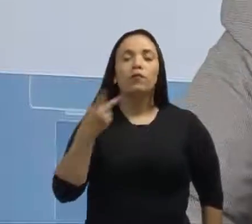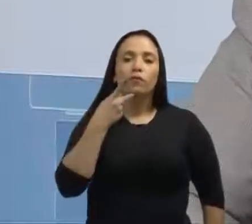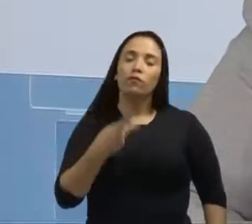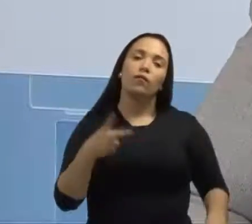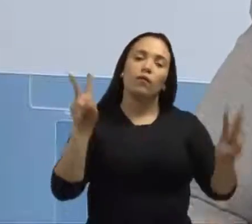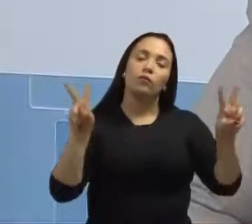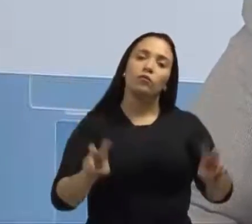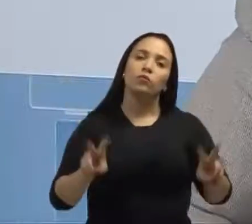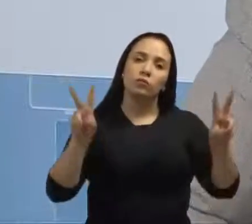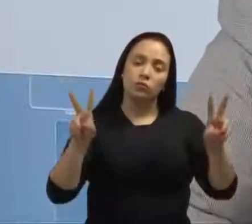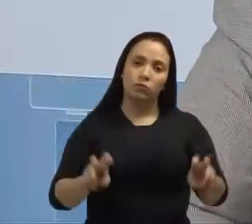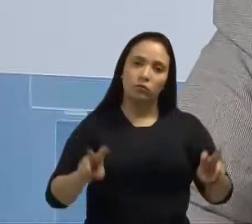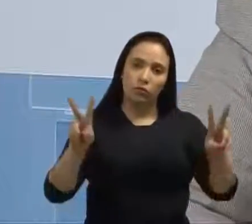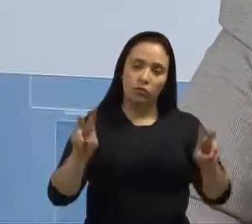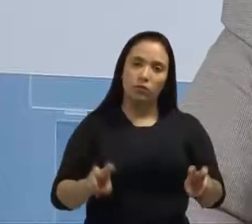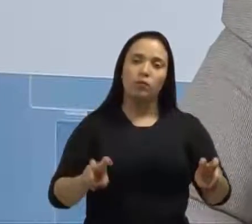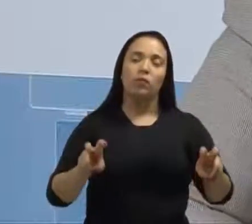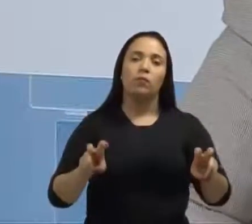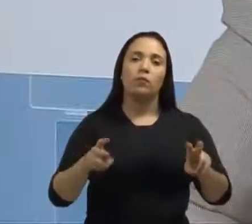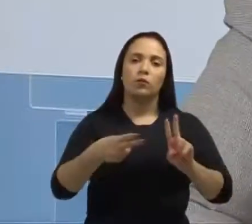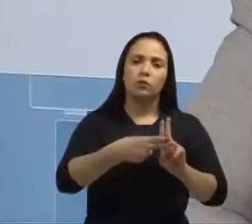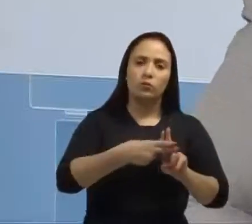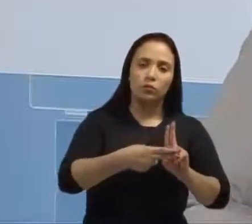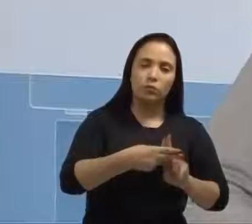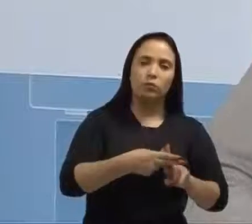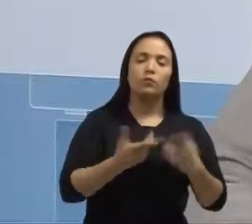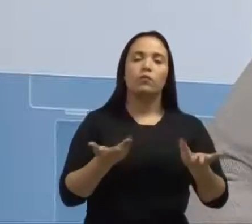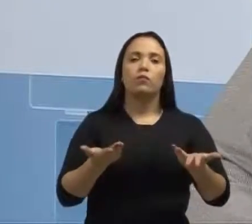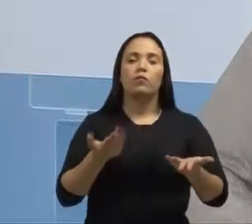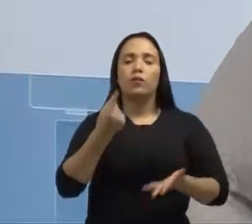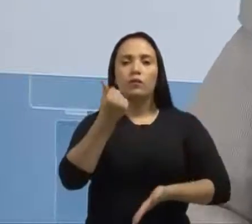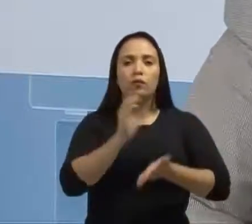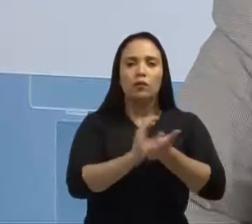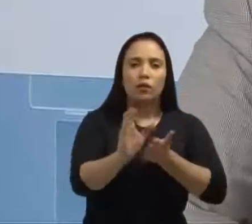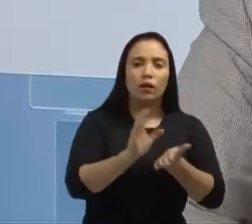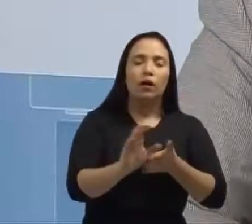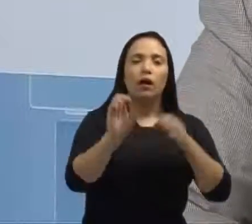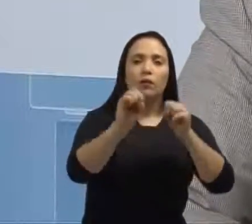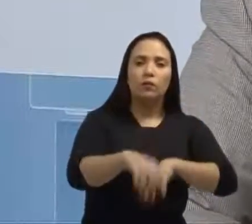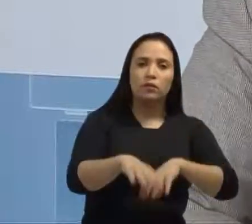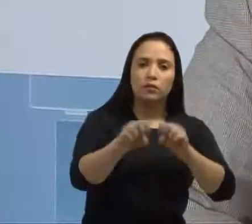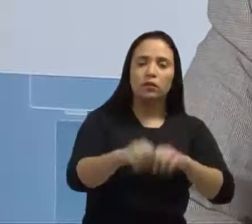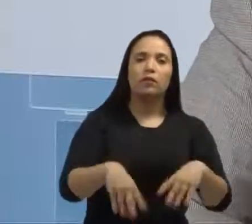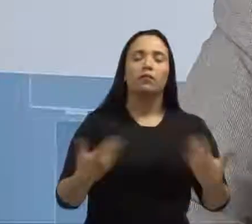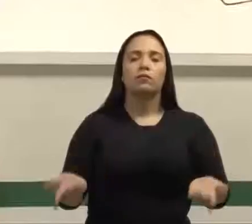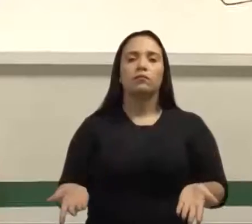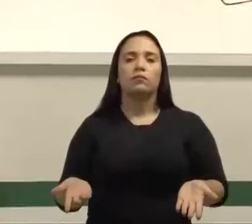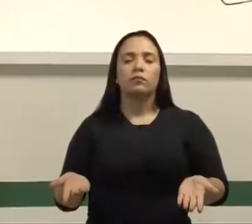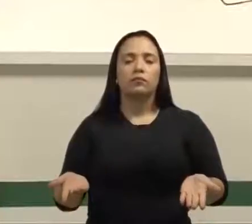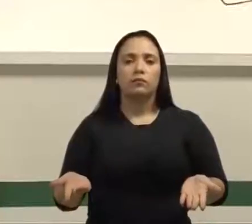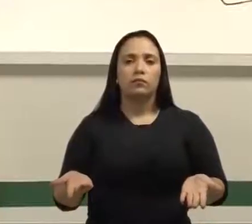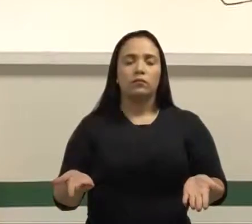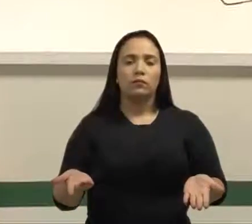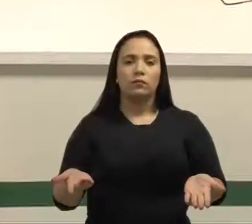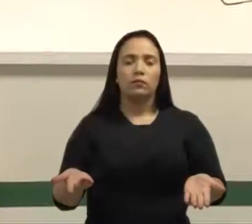falou tanto em um sistema único de saúde, recursos que tem para educação, recursos que tem para